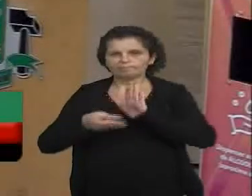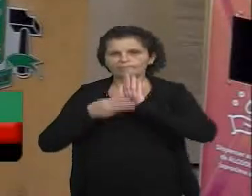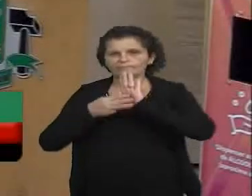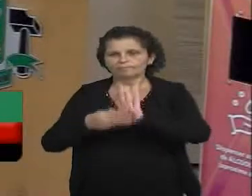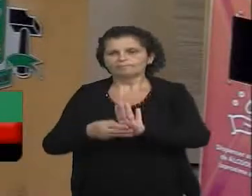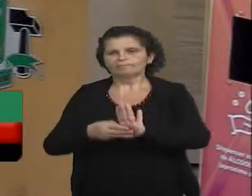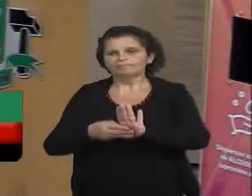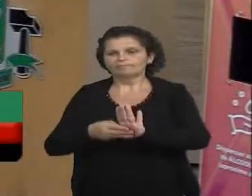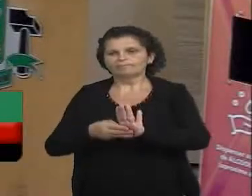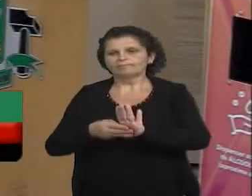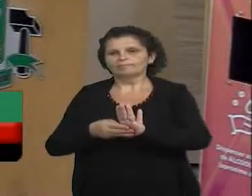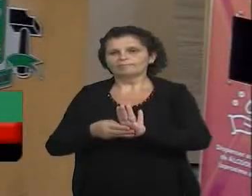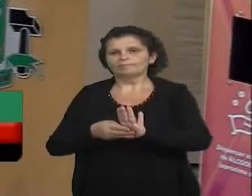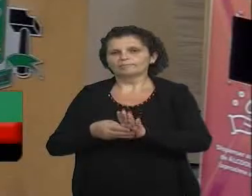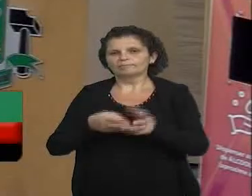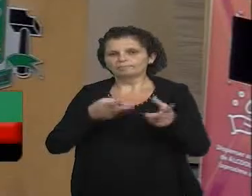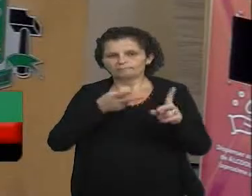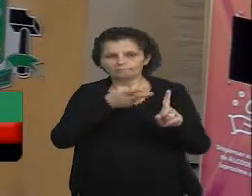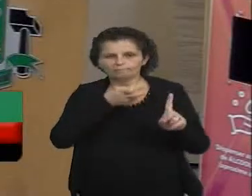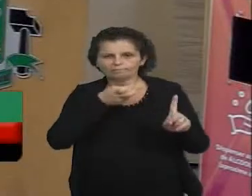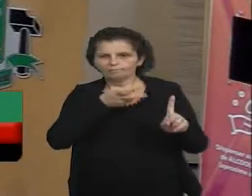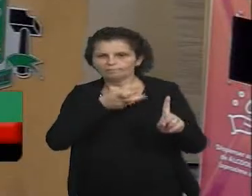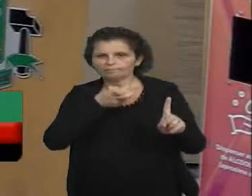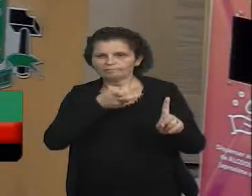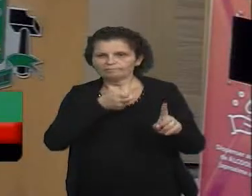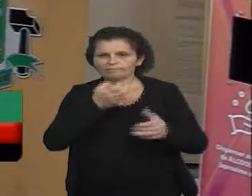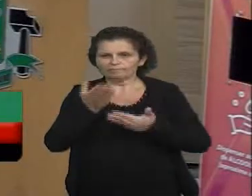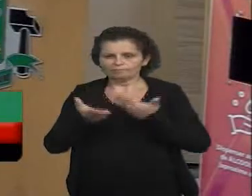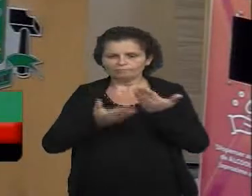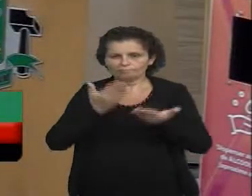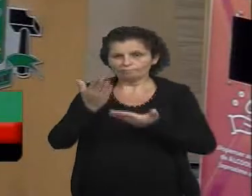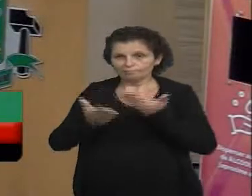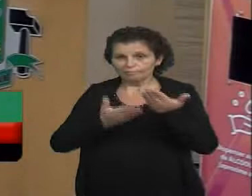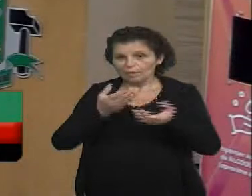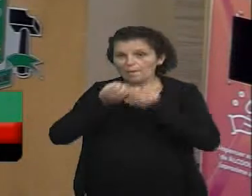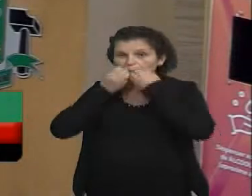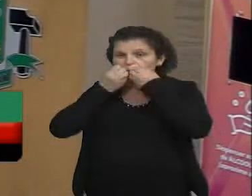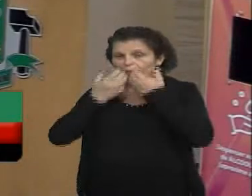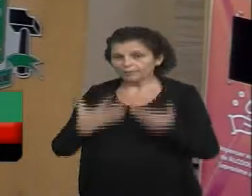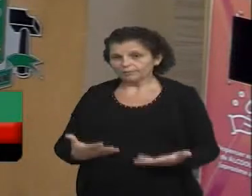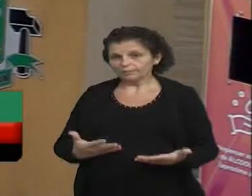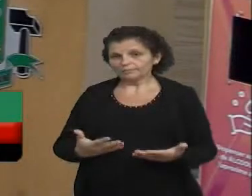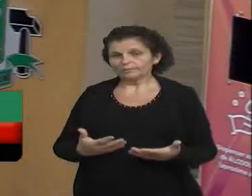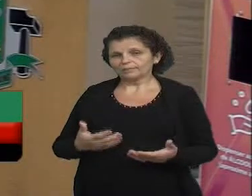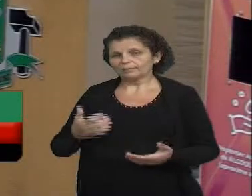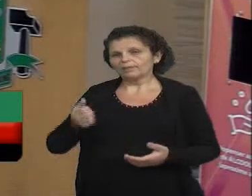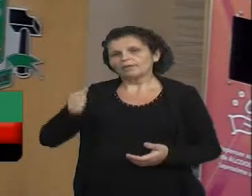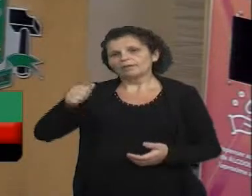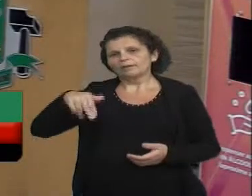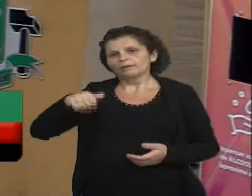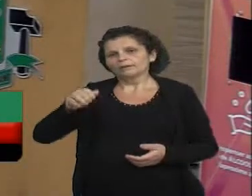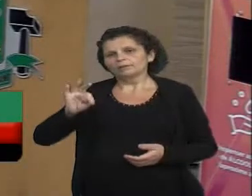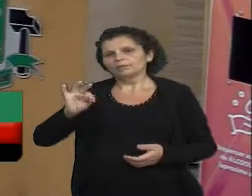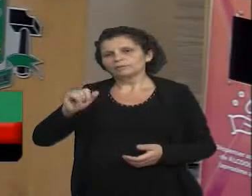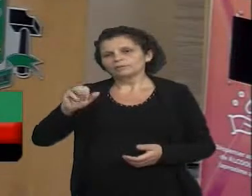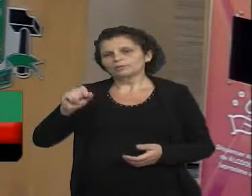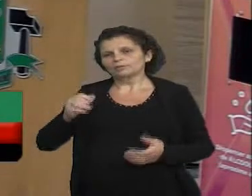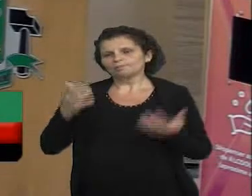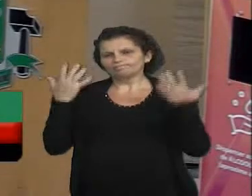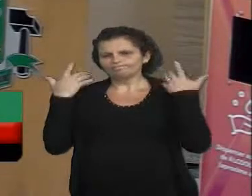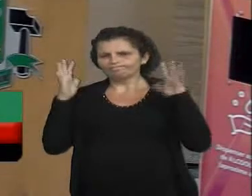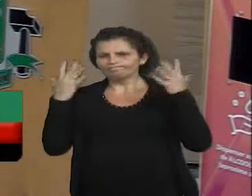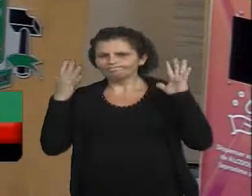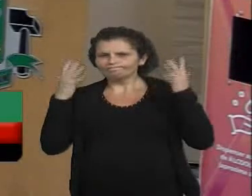moção em reconhecimento ao serviço prestado ao senhor Antônio César dos Santos. Uma grande salva